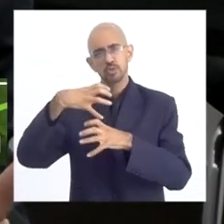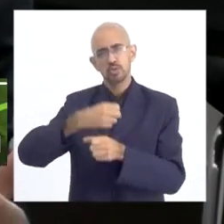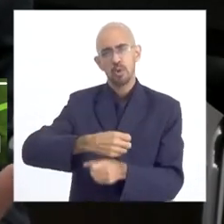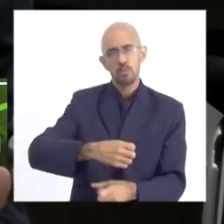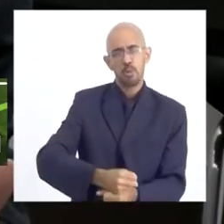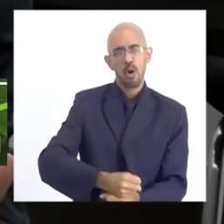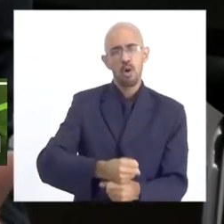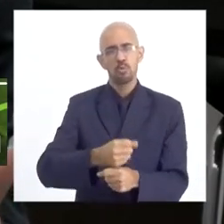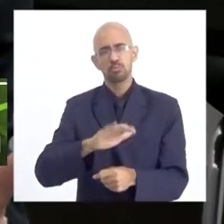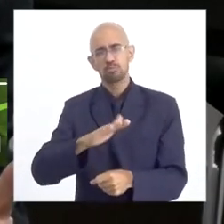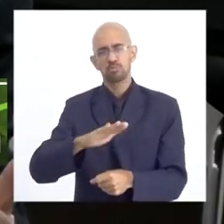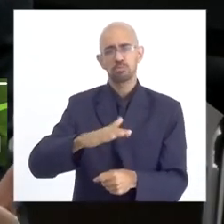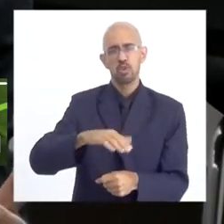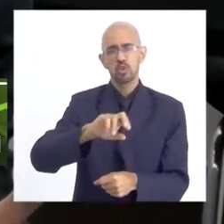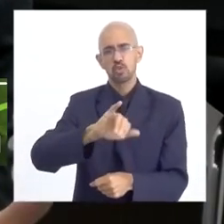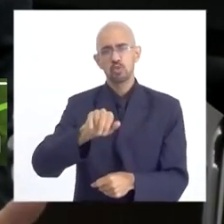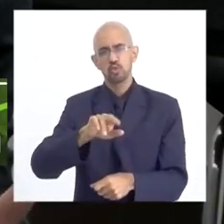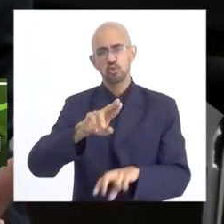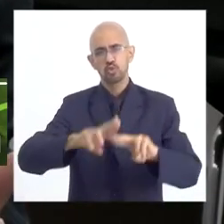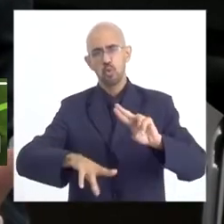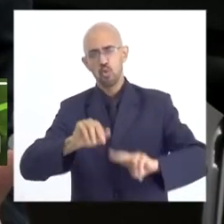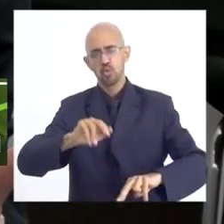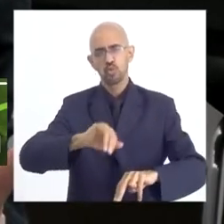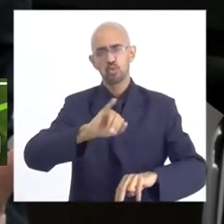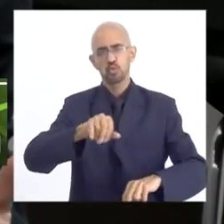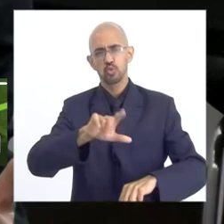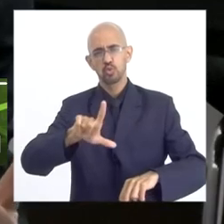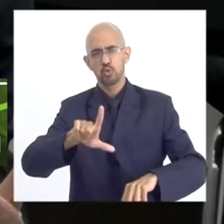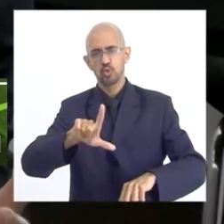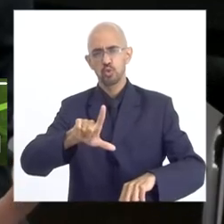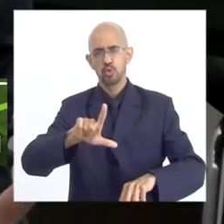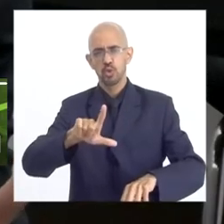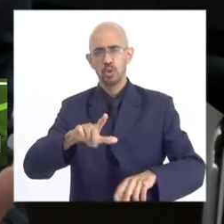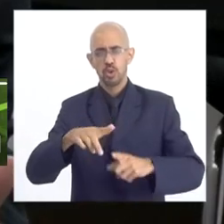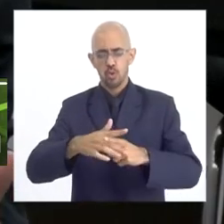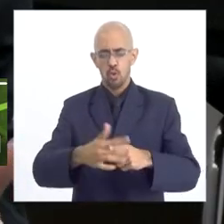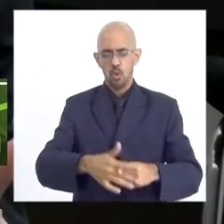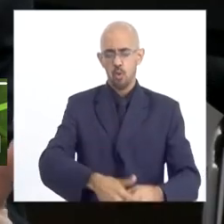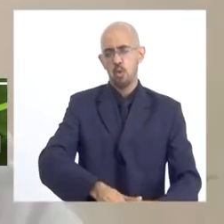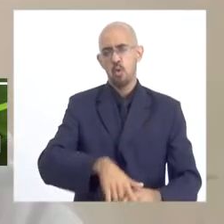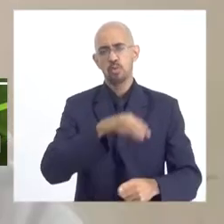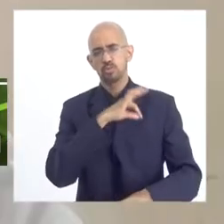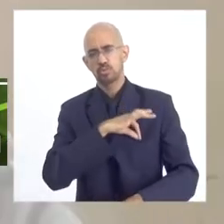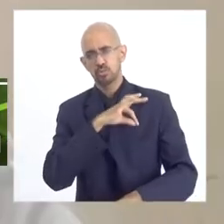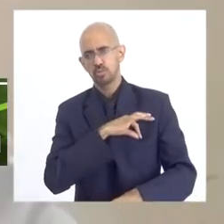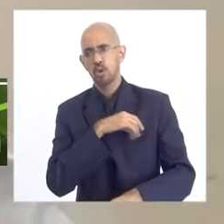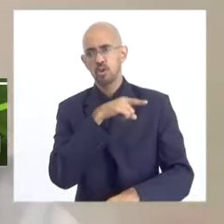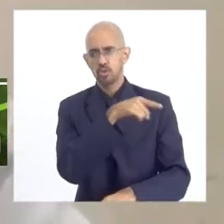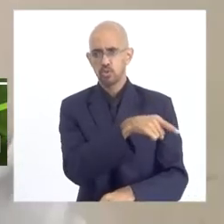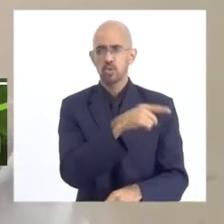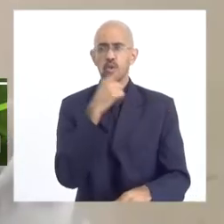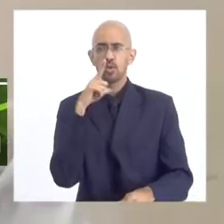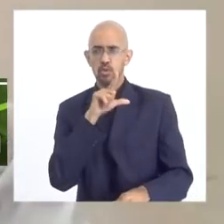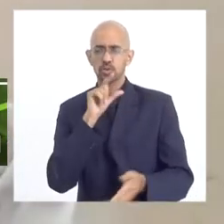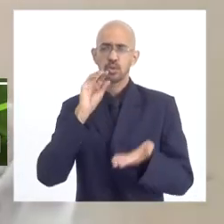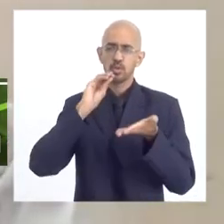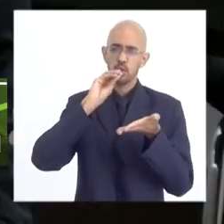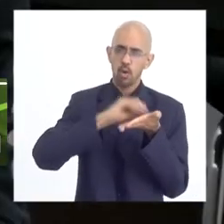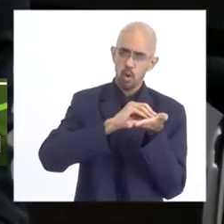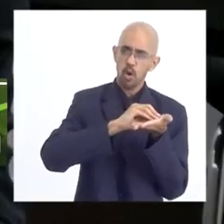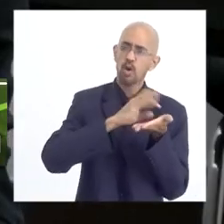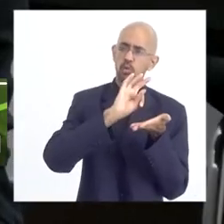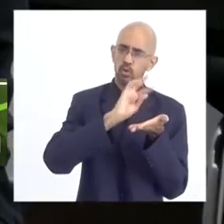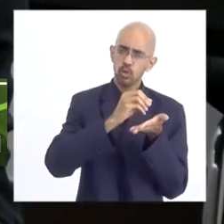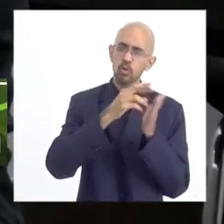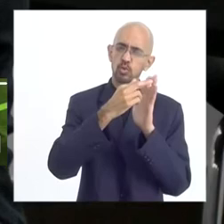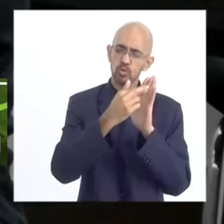junho e julho, corrigiu a sua folha, o senhor colocou lá o crescimento vegetativo, cumpriu